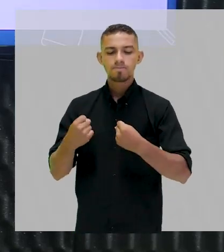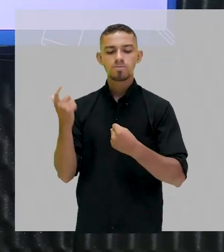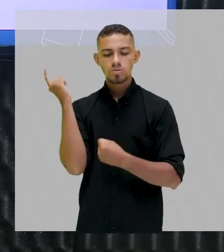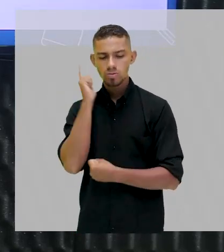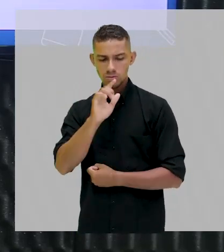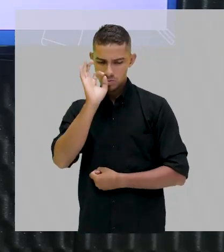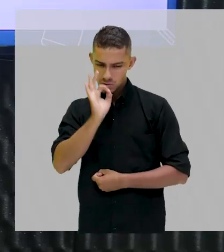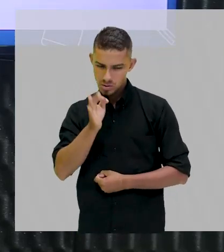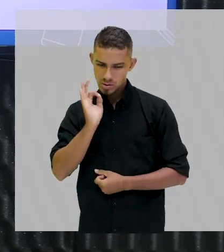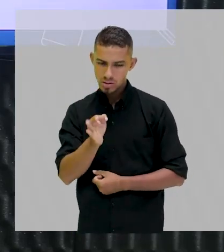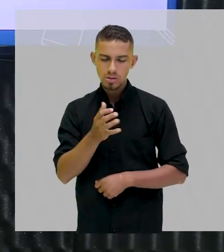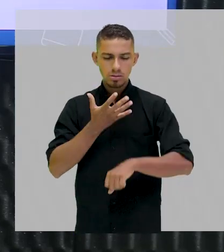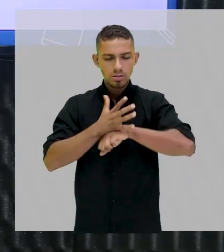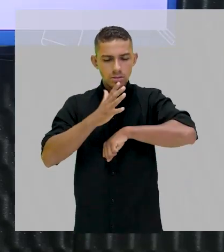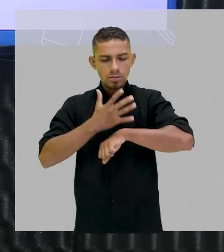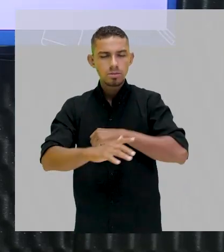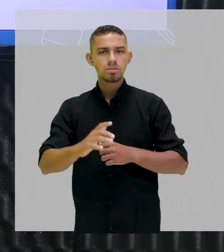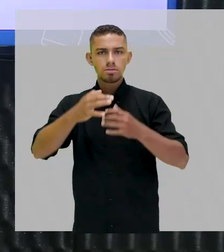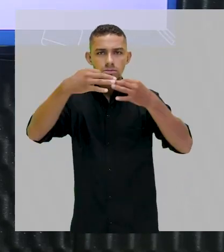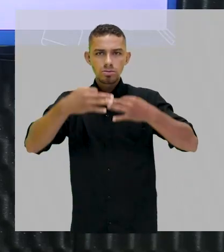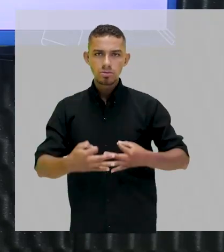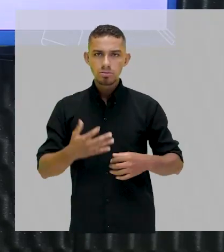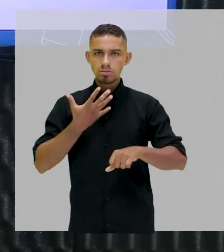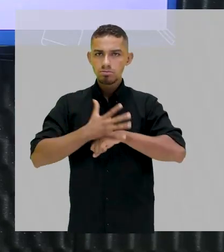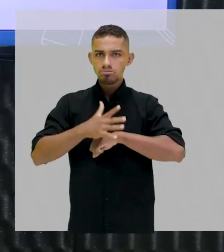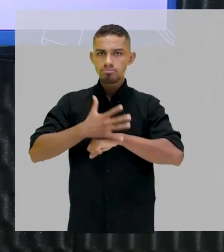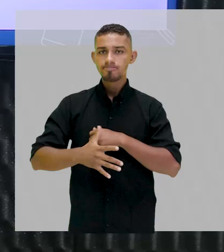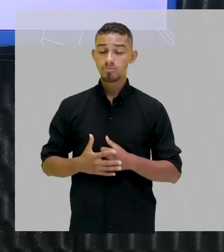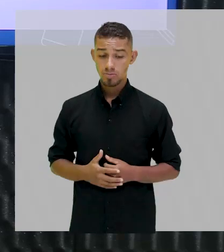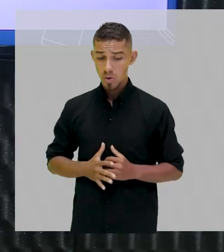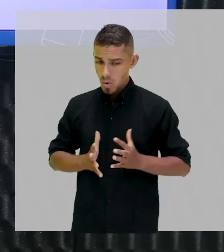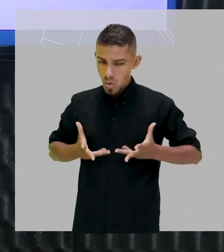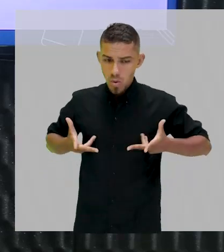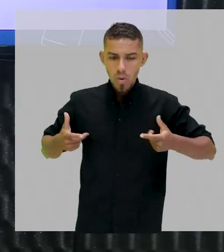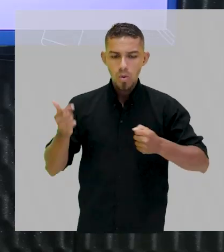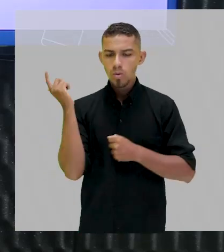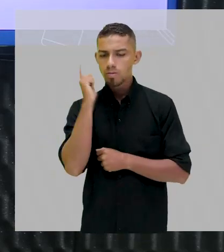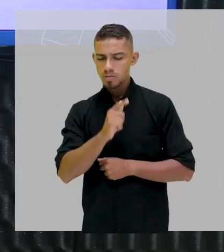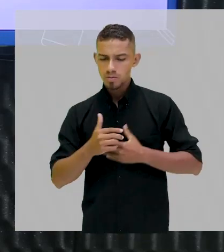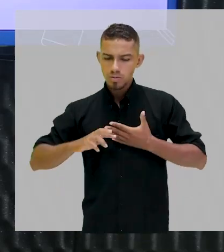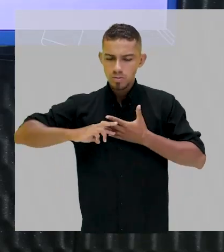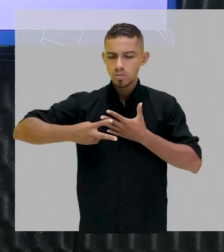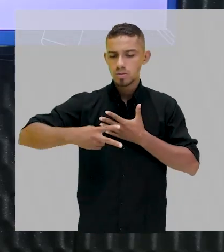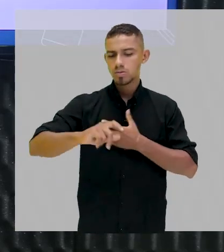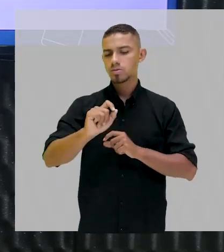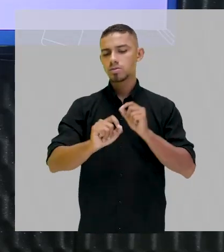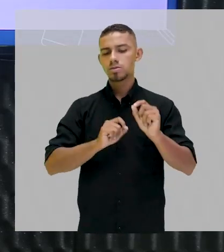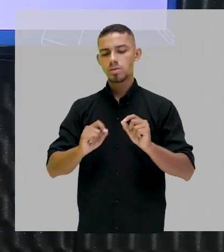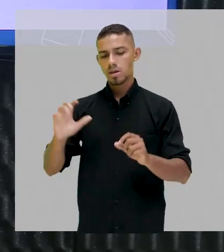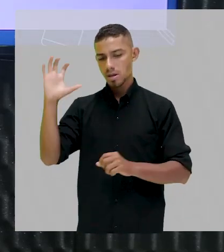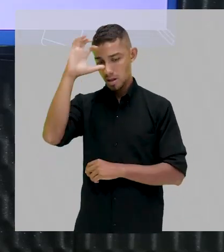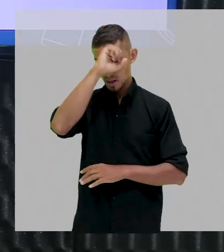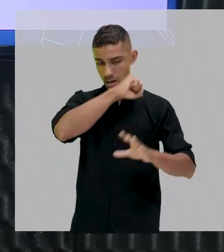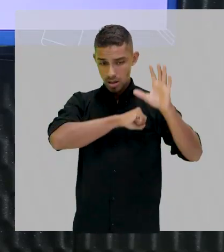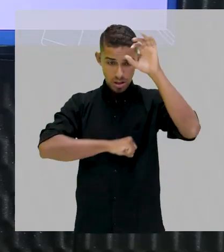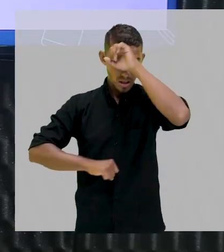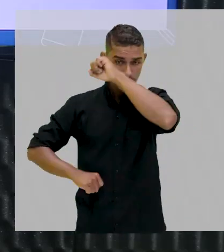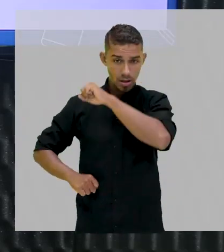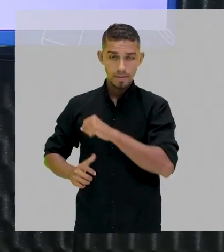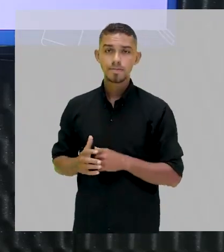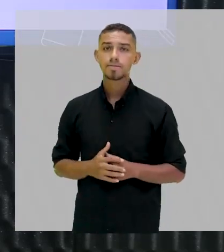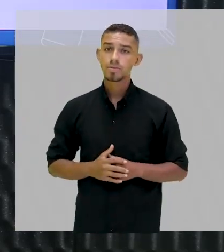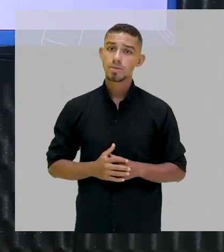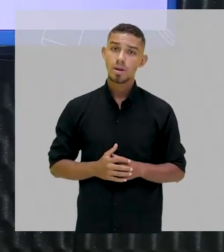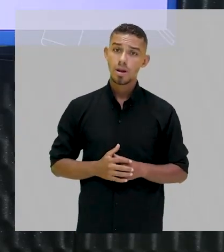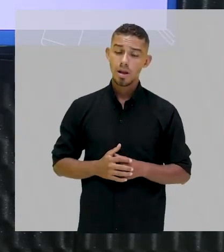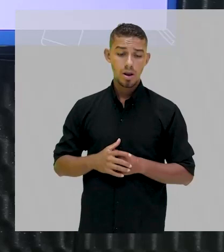correta execução dos exercícios, sua eficácia e, consequentemente, a aprendizagem.